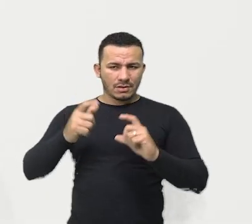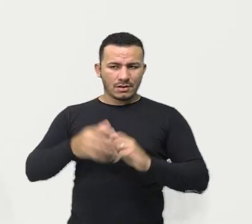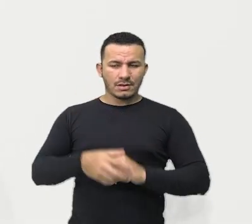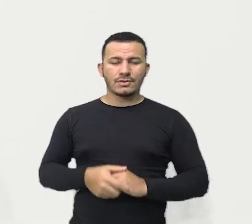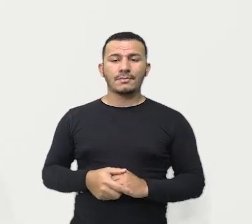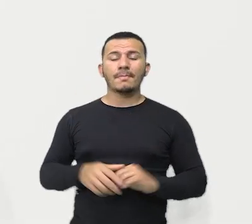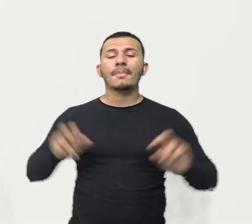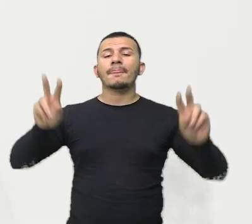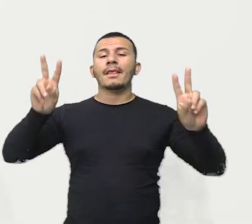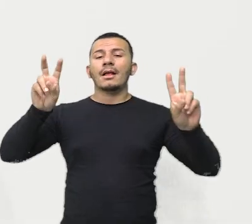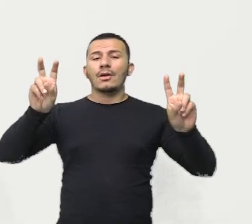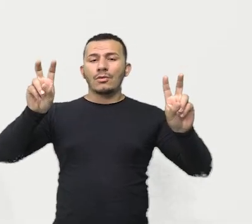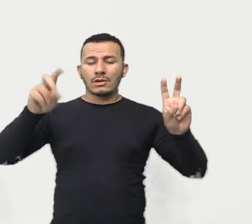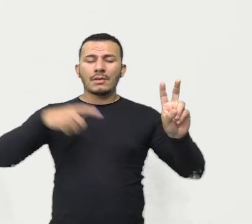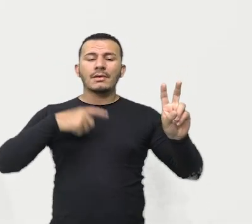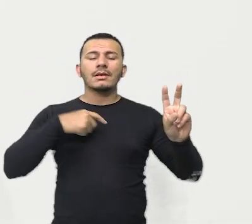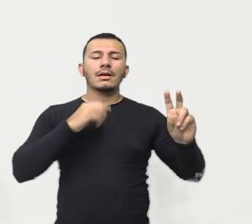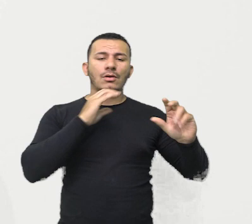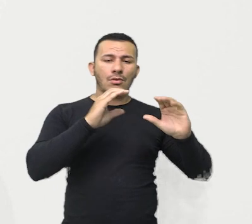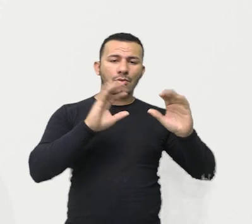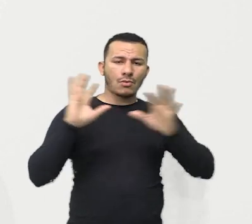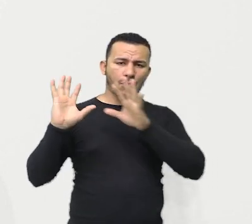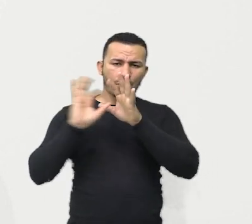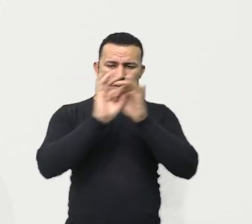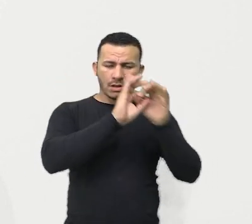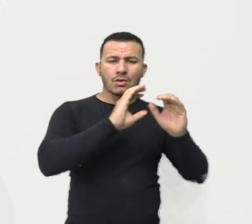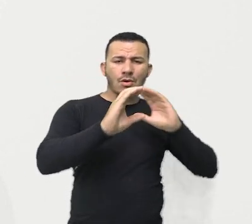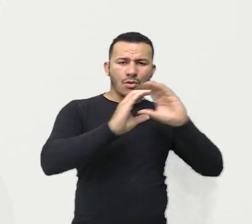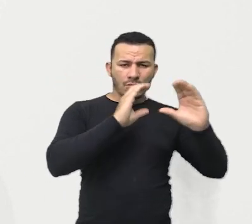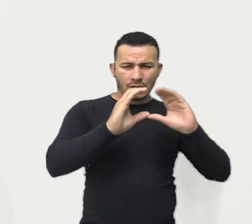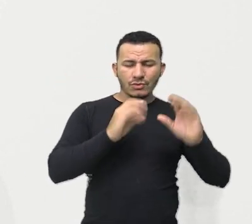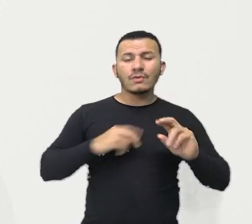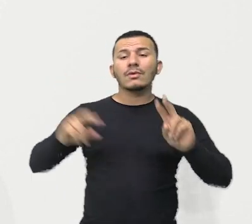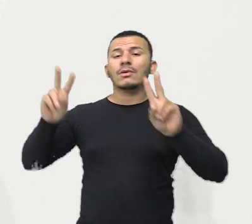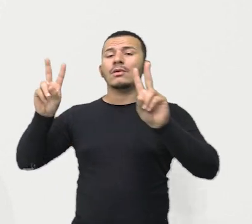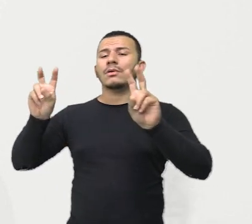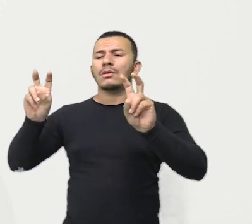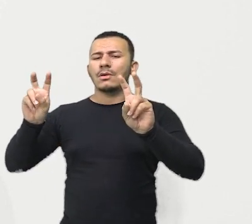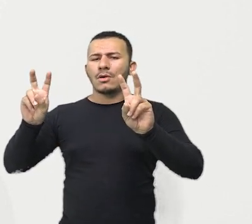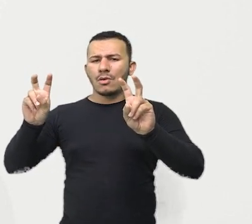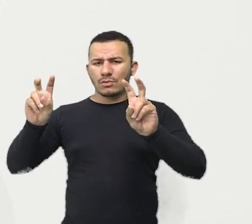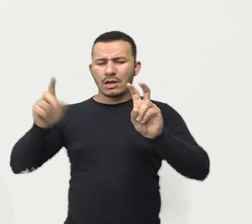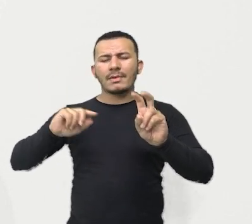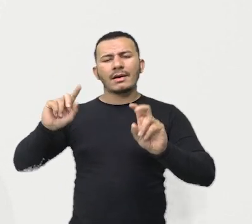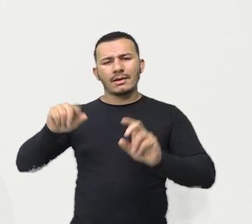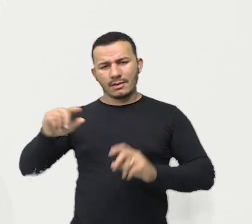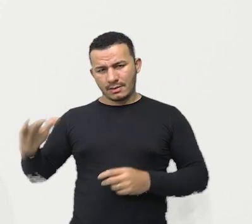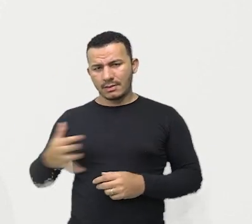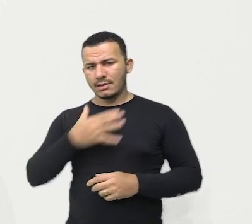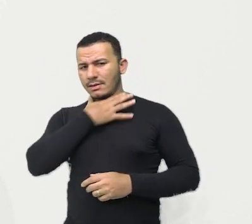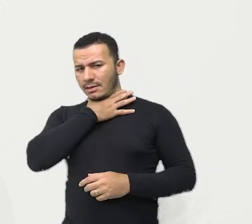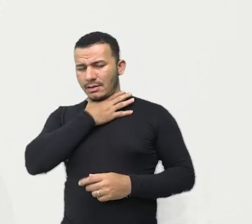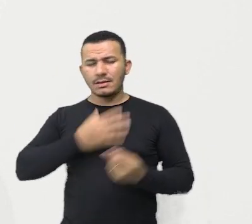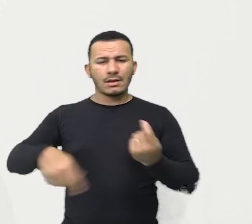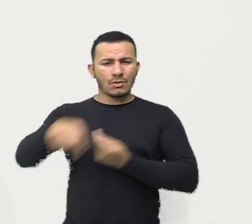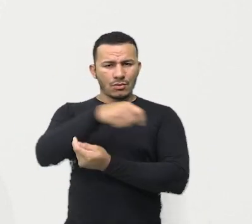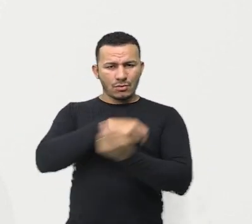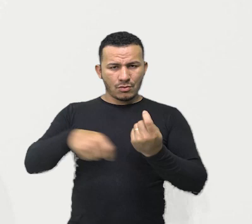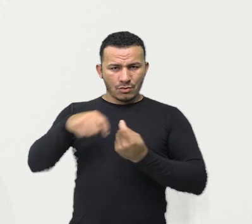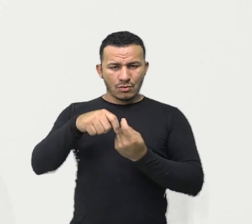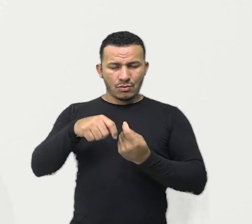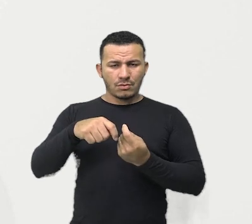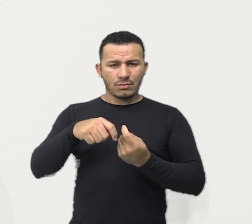contexto comunicativo e do conteúdo, né? A temática continua sendo aí agora uma crise econômica junto com